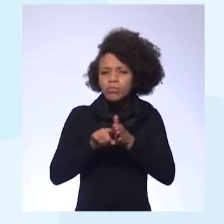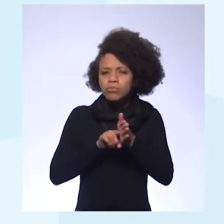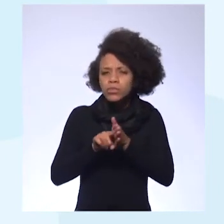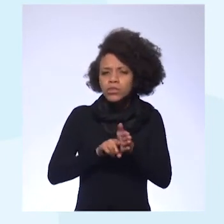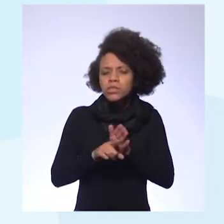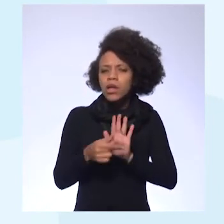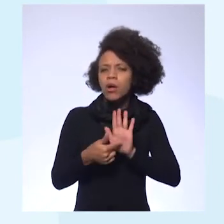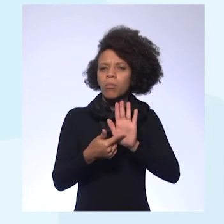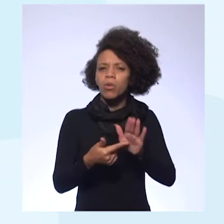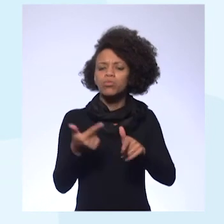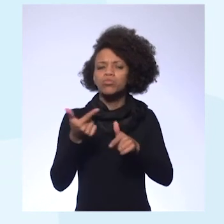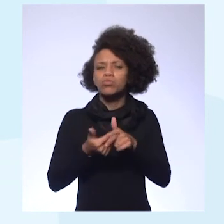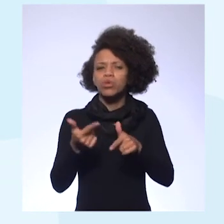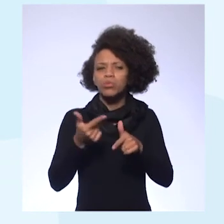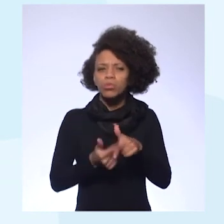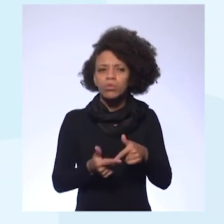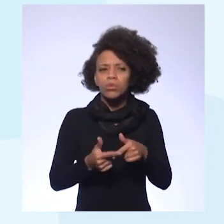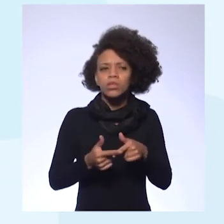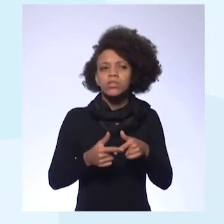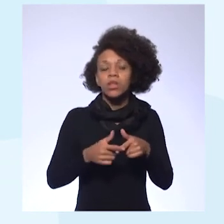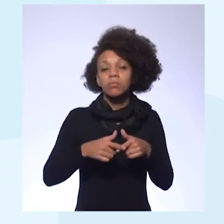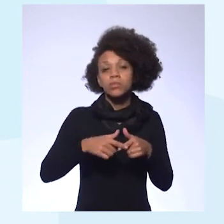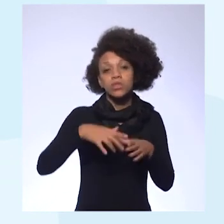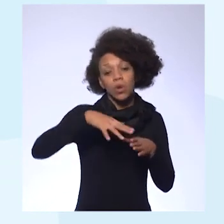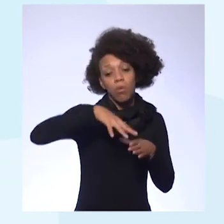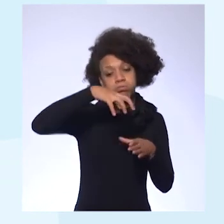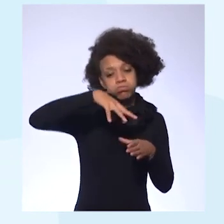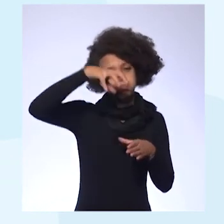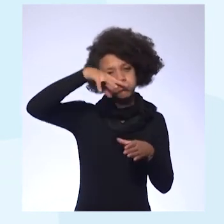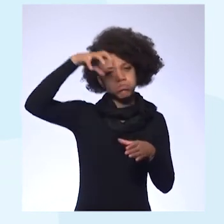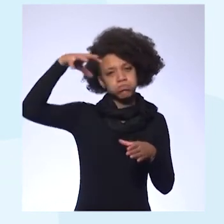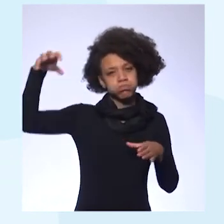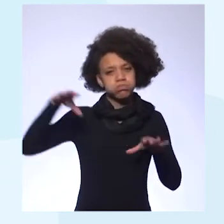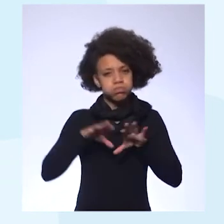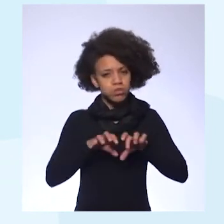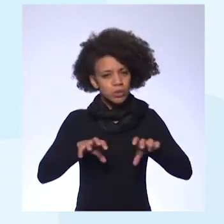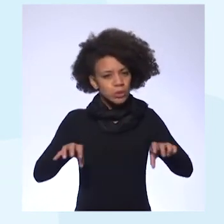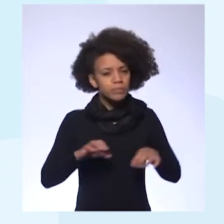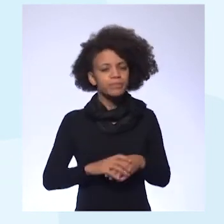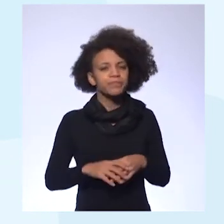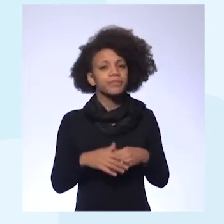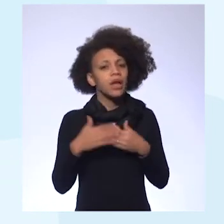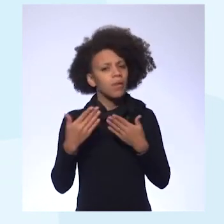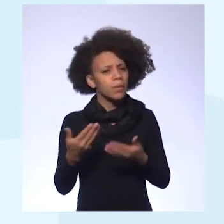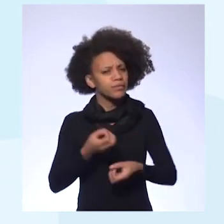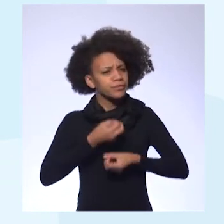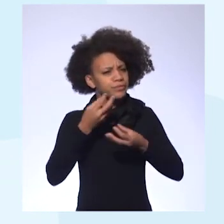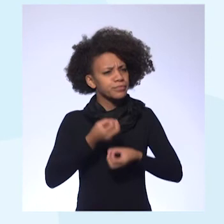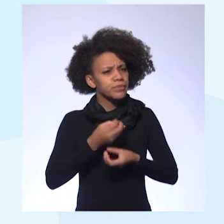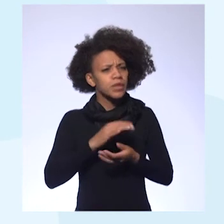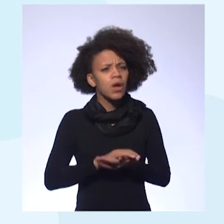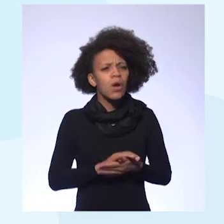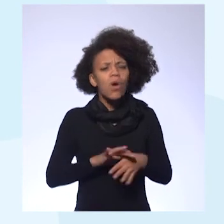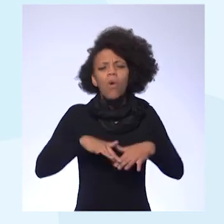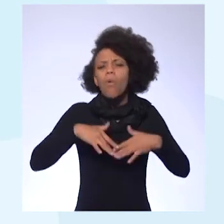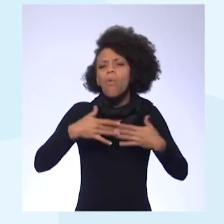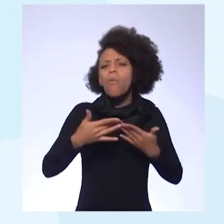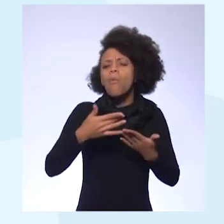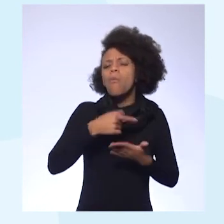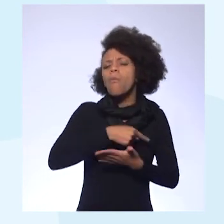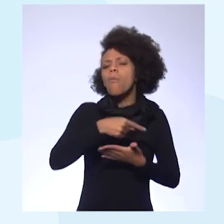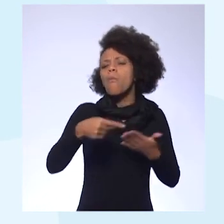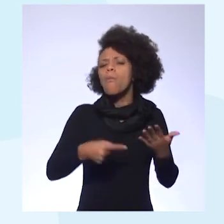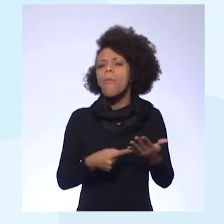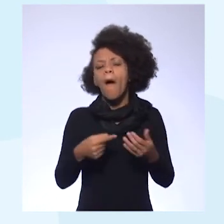os problemas causados pela queima de combustíveis fósseis. Diante dessa informação, quais